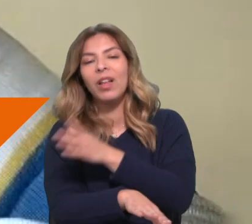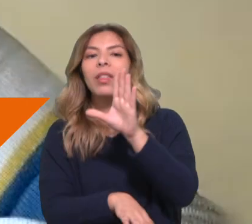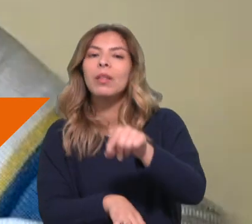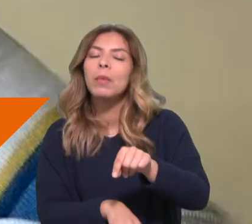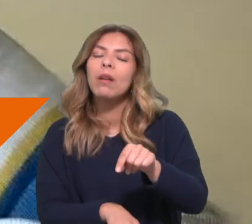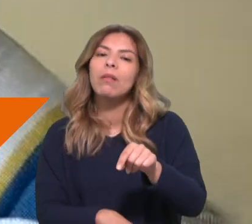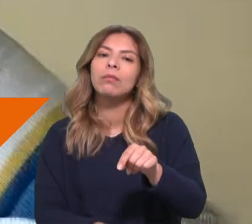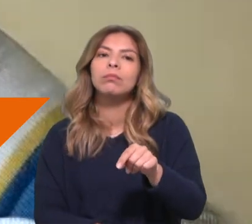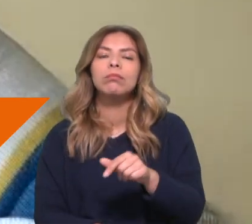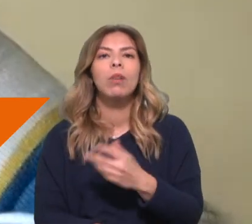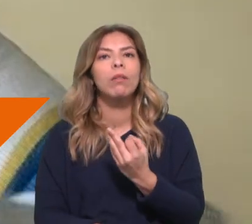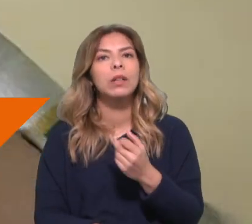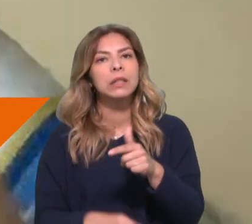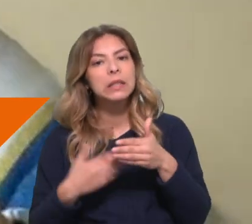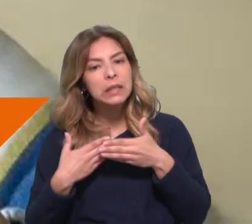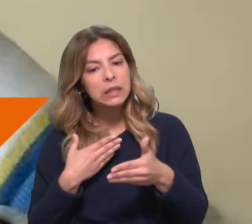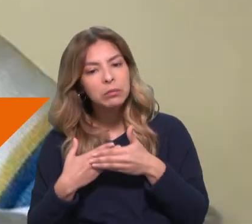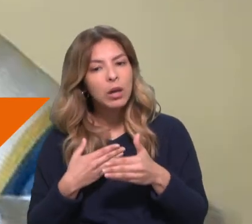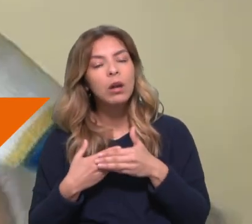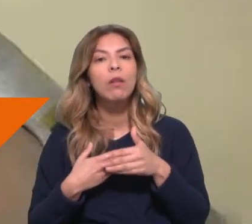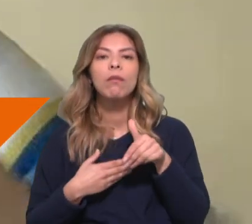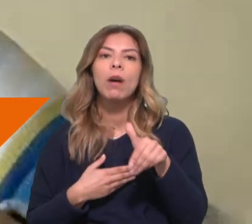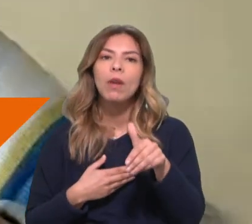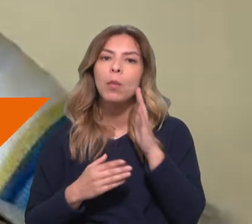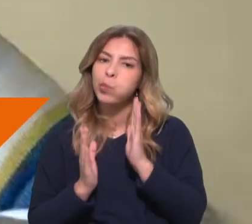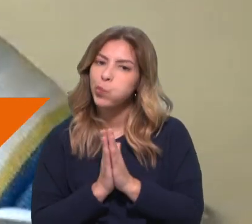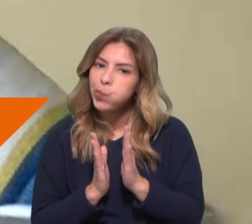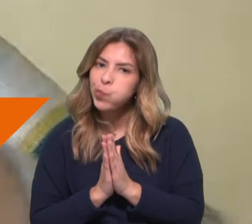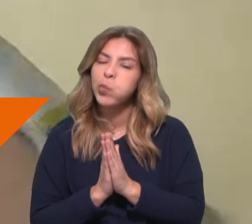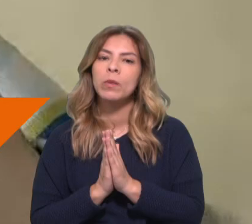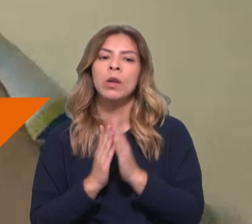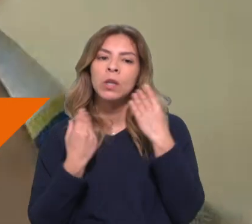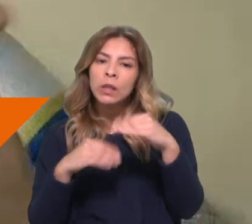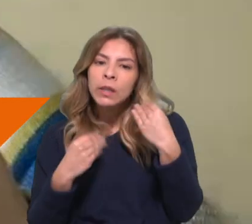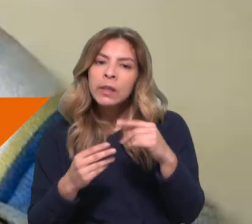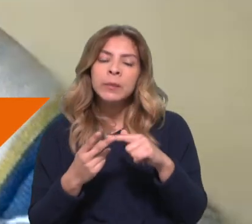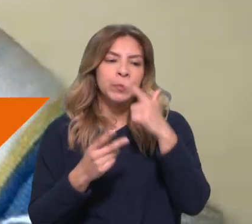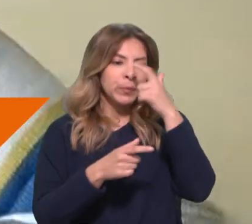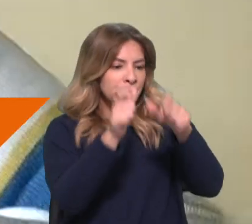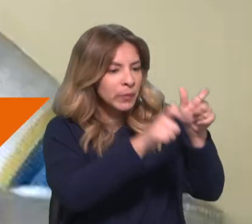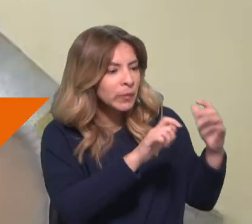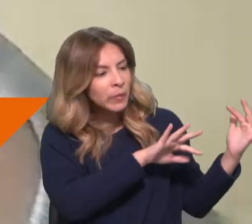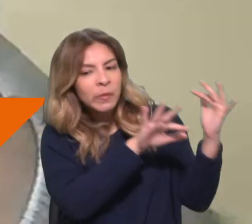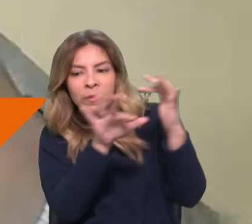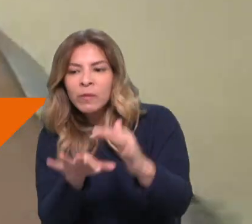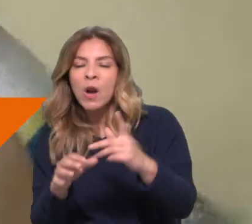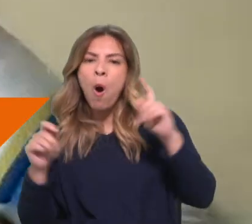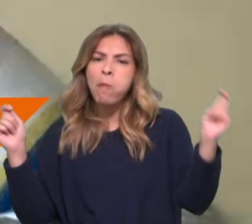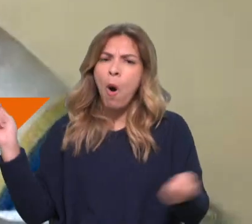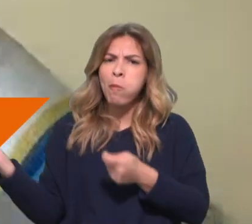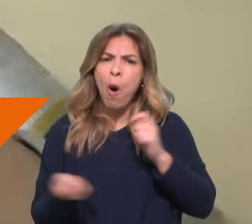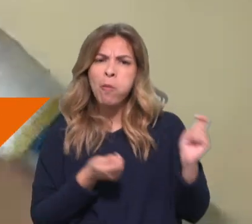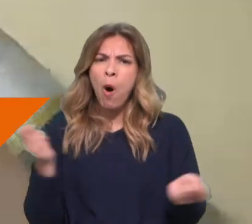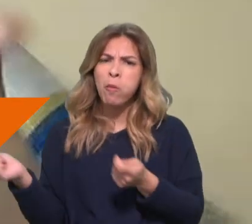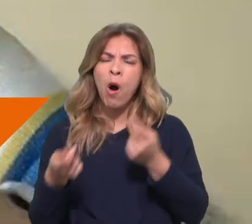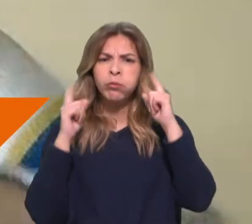depois toda essa vivência com as crianças da catequese, com a comunidade que se junta, com um grupo de bombos, com a